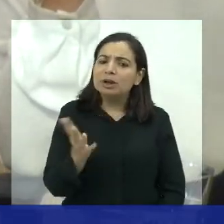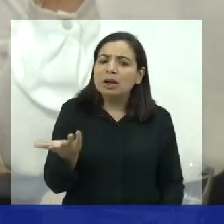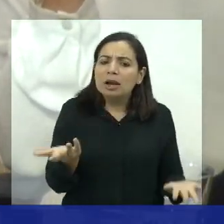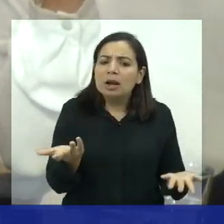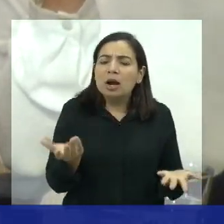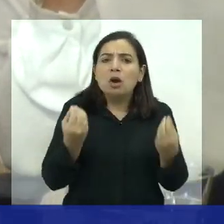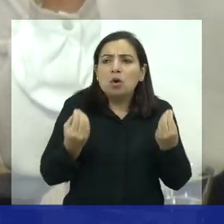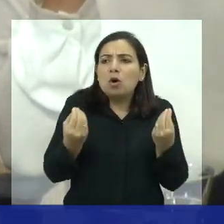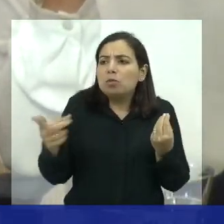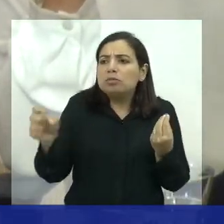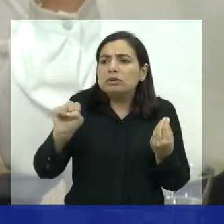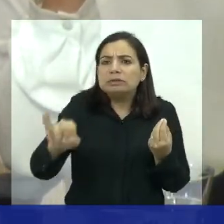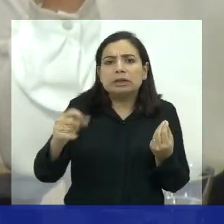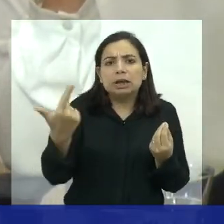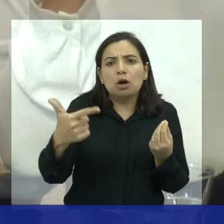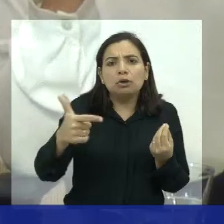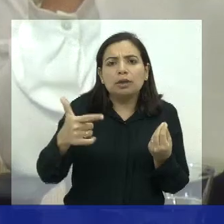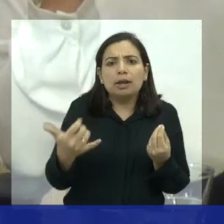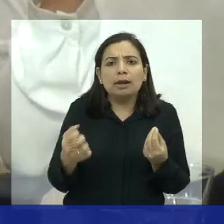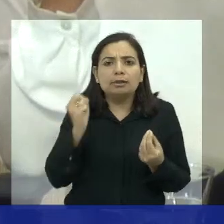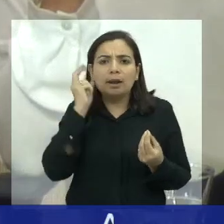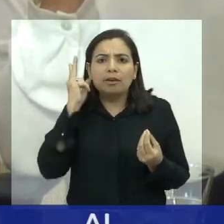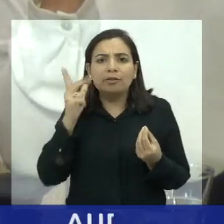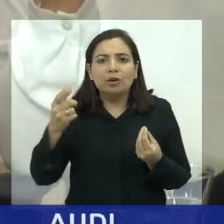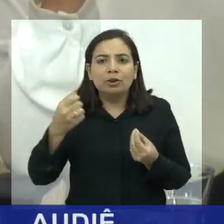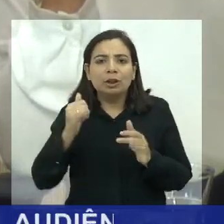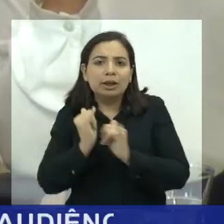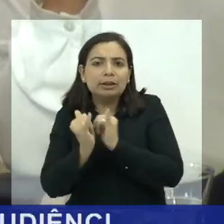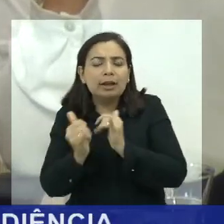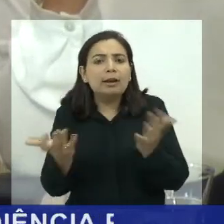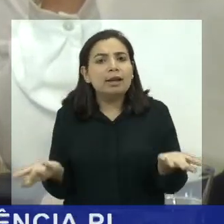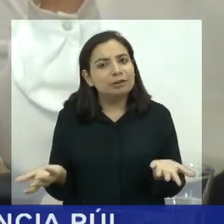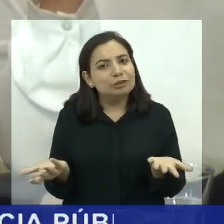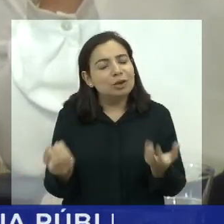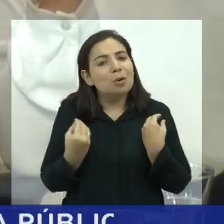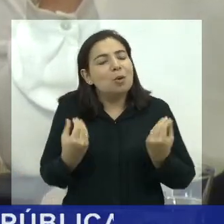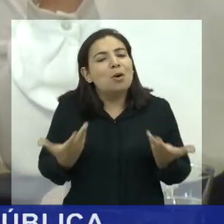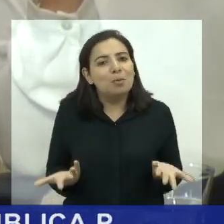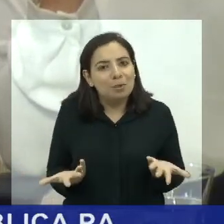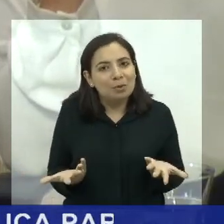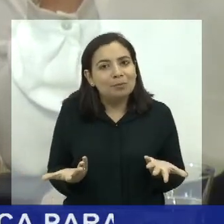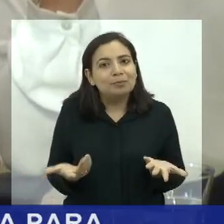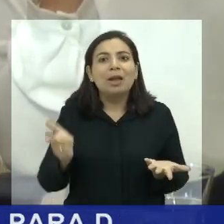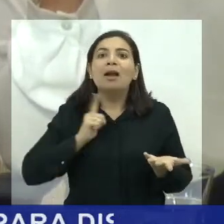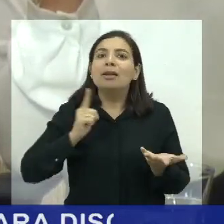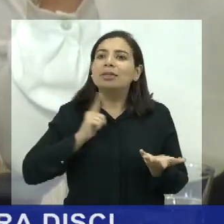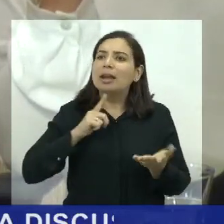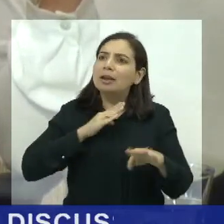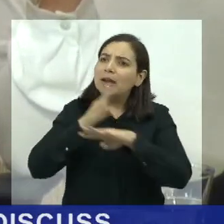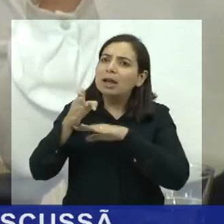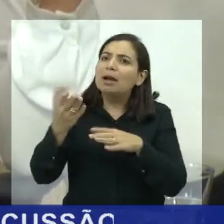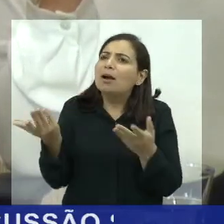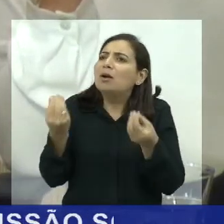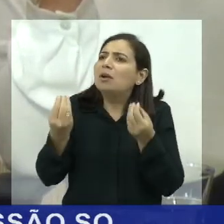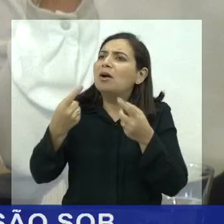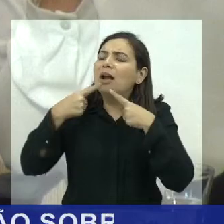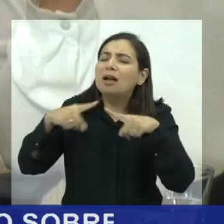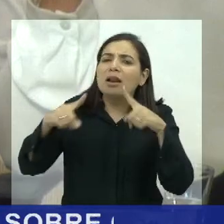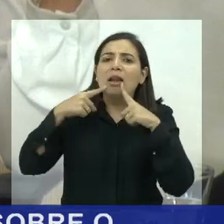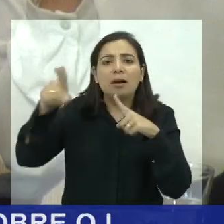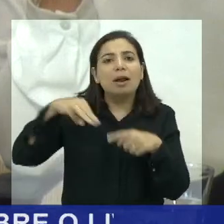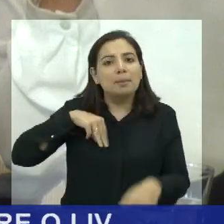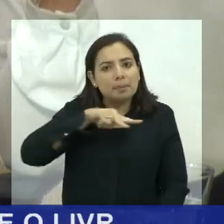levadas à apreciação do Ministério Público de pessoas que não têm como acessar o aplicativo. E aí, a gente